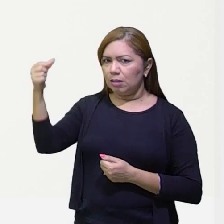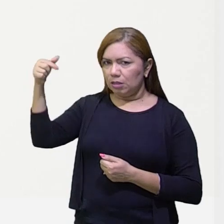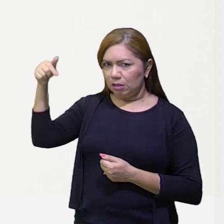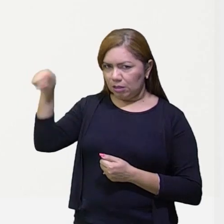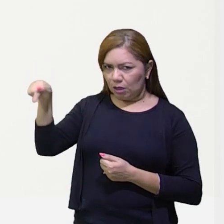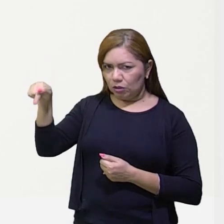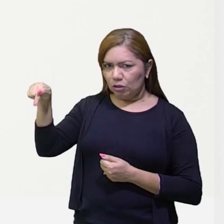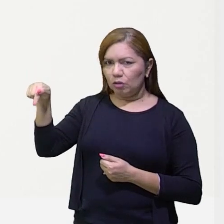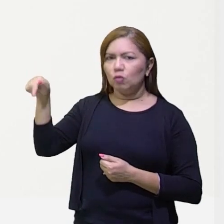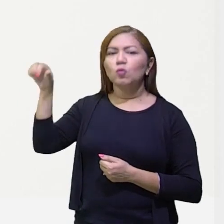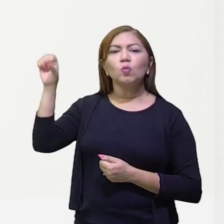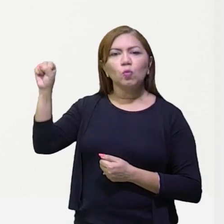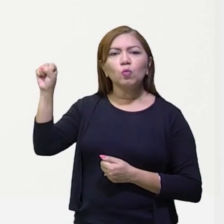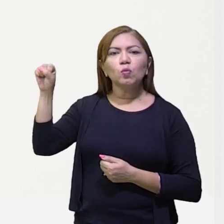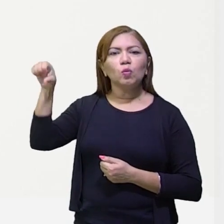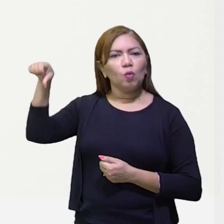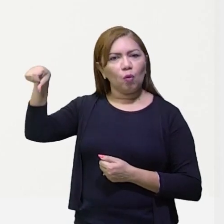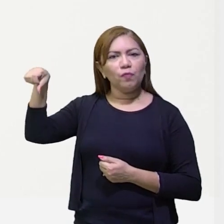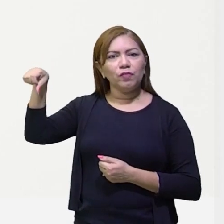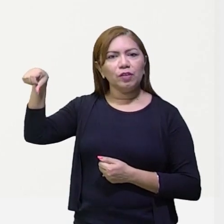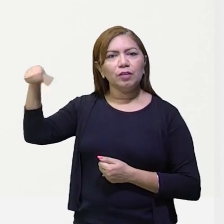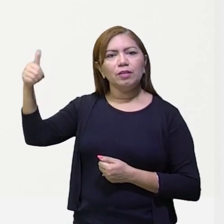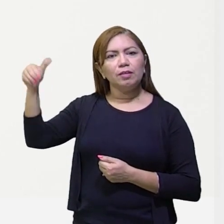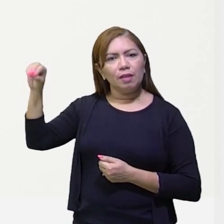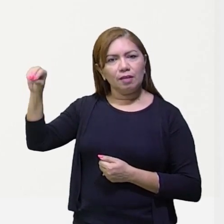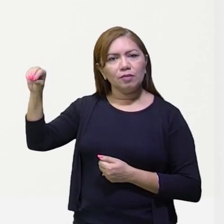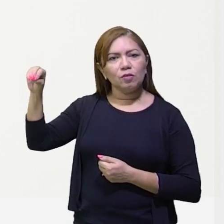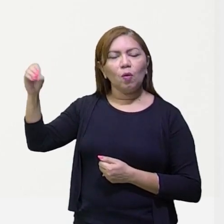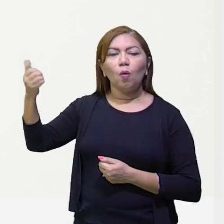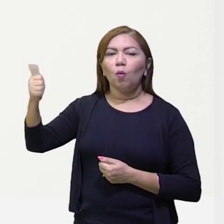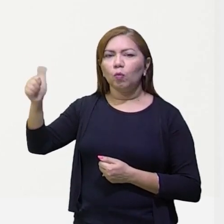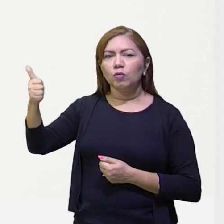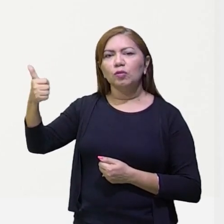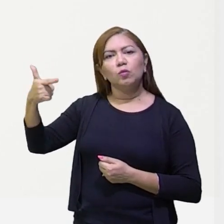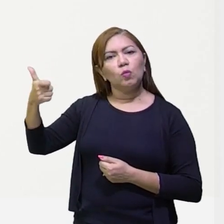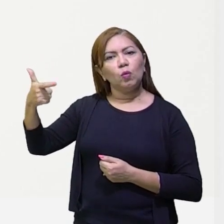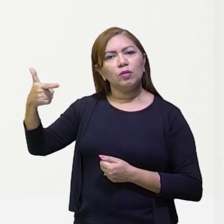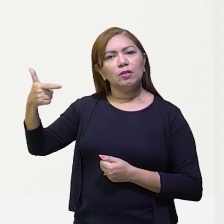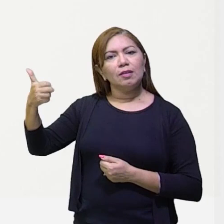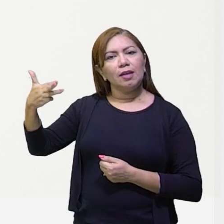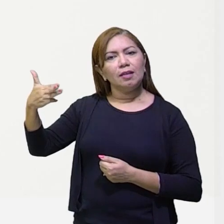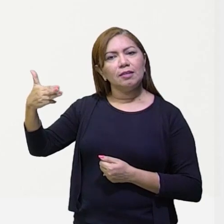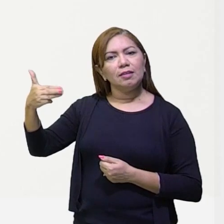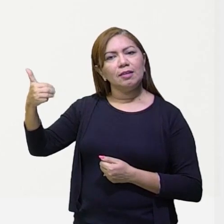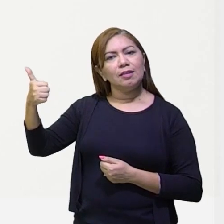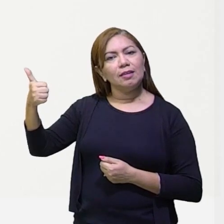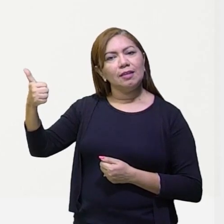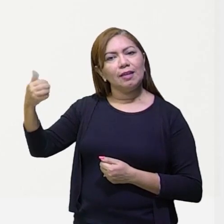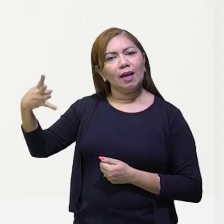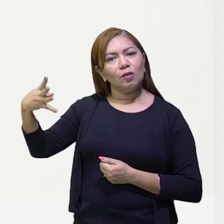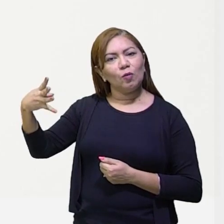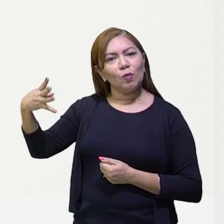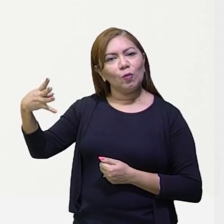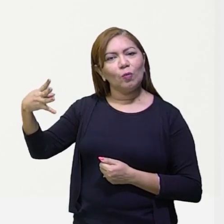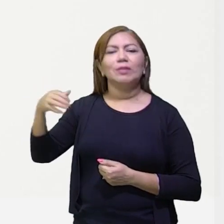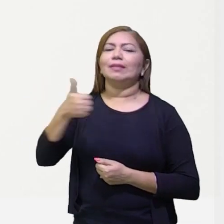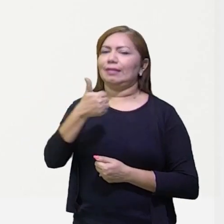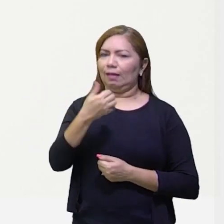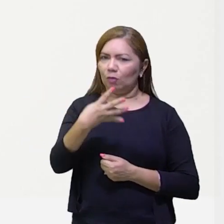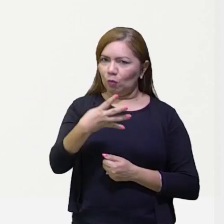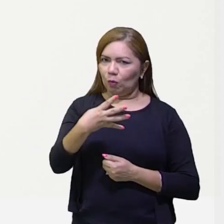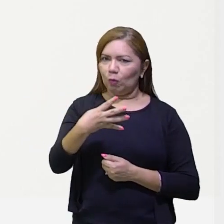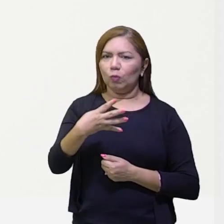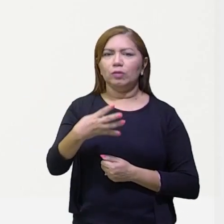6, 7, 8, 9, 10, 11, 12, 13, 14